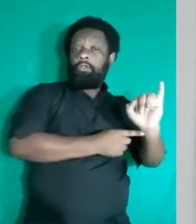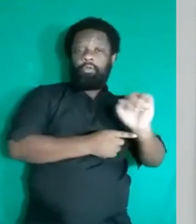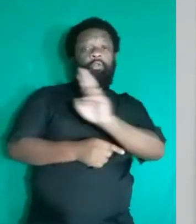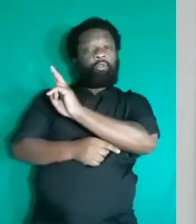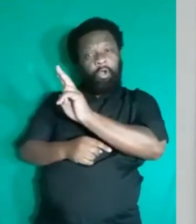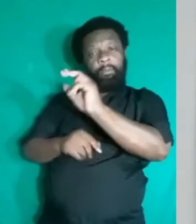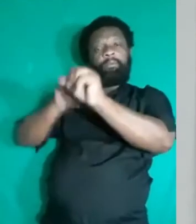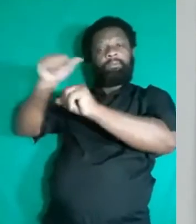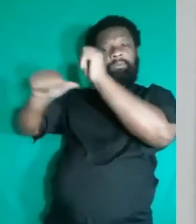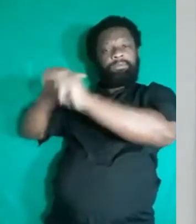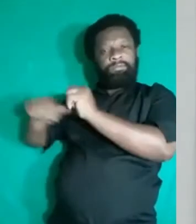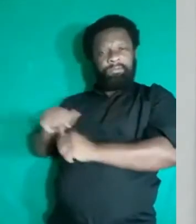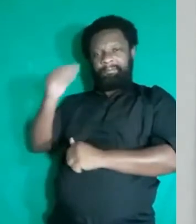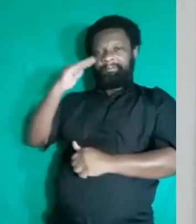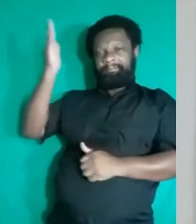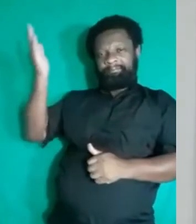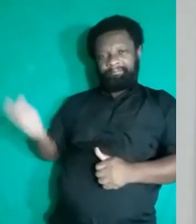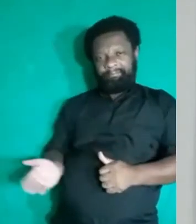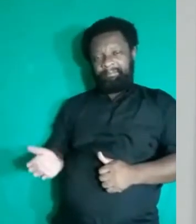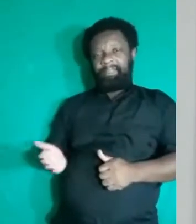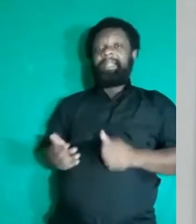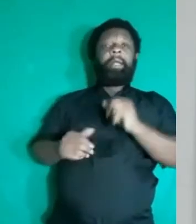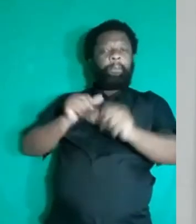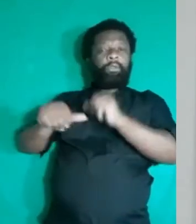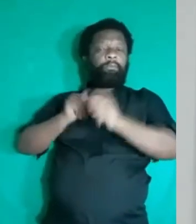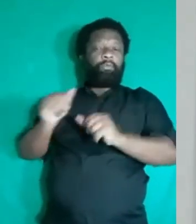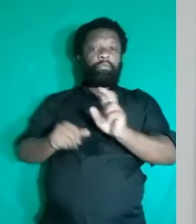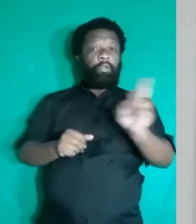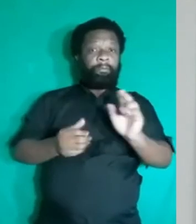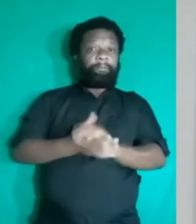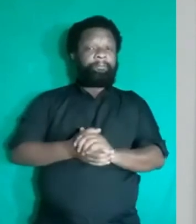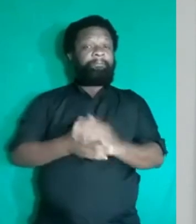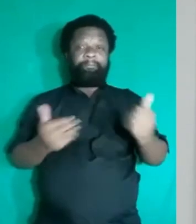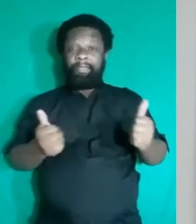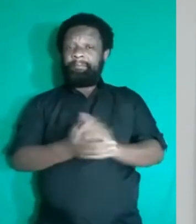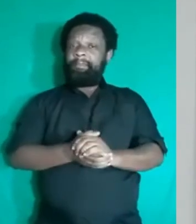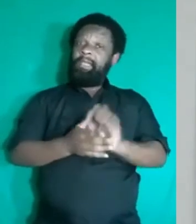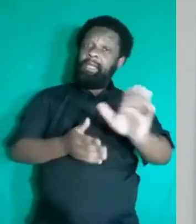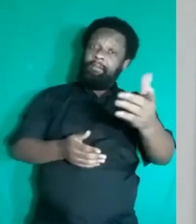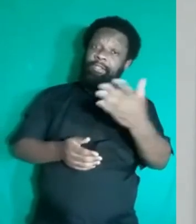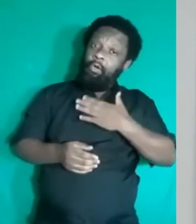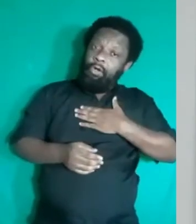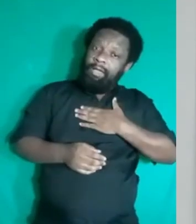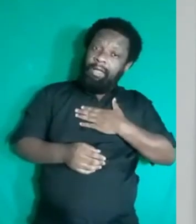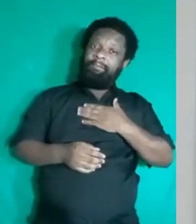Se fosse bromo no lugar de cloro. Se fosse iodo, ácido hipoiodoso, ácido iodoso, ácido